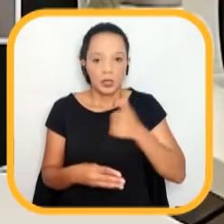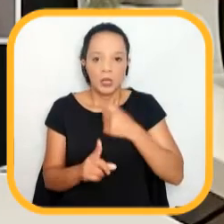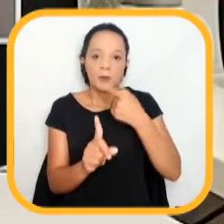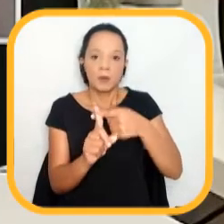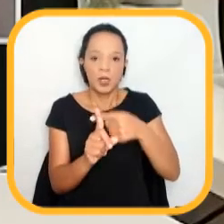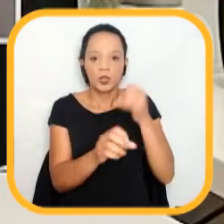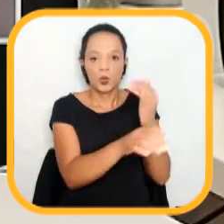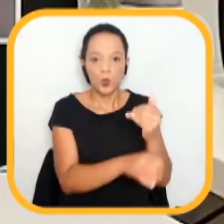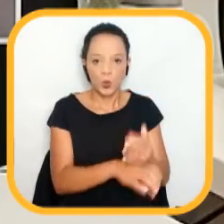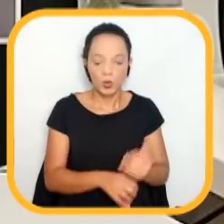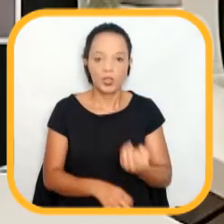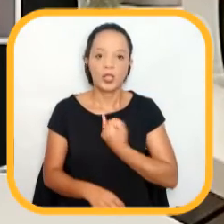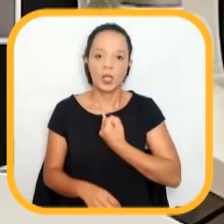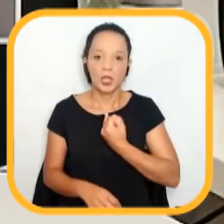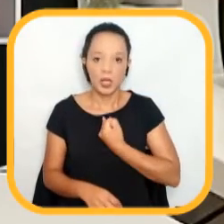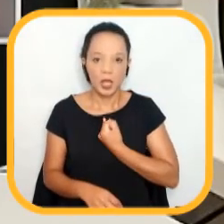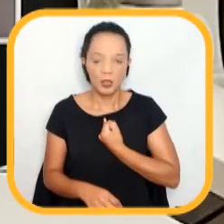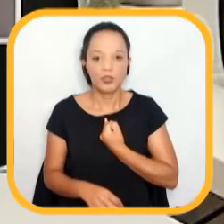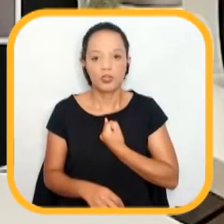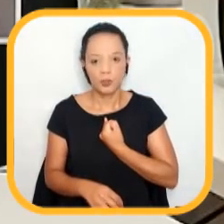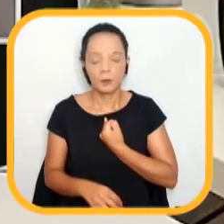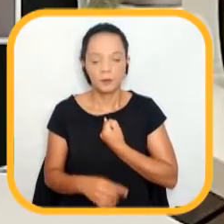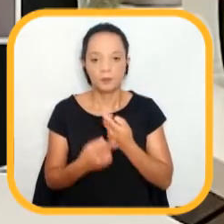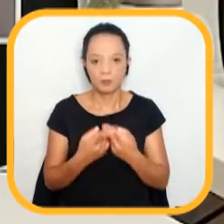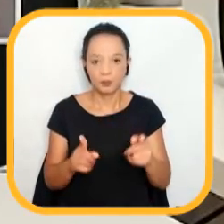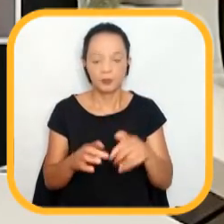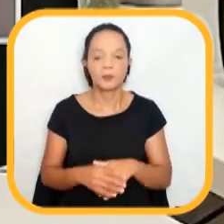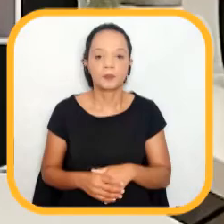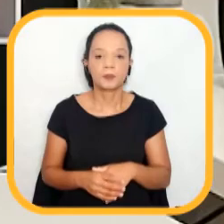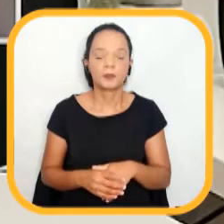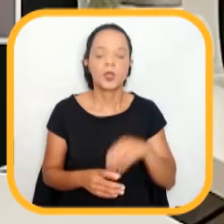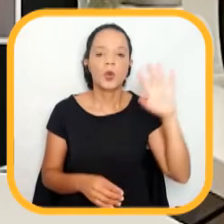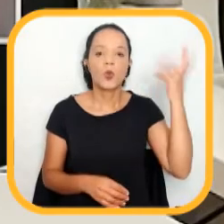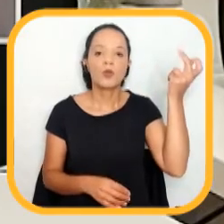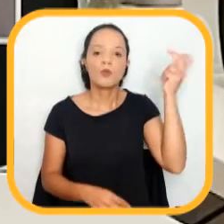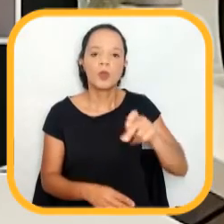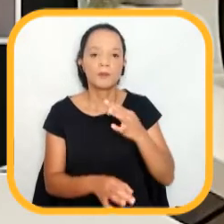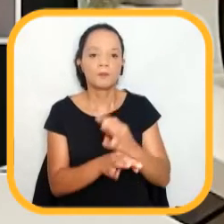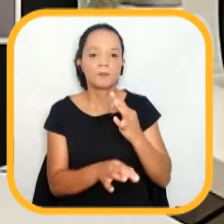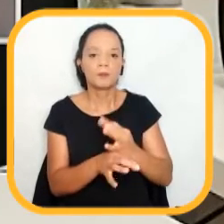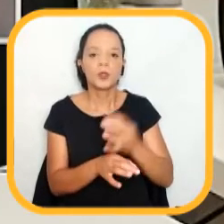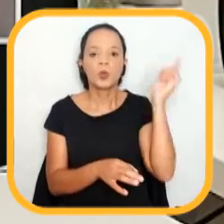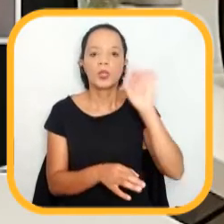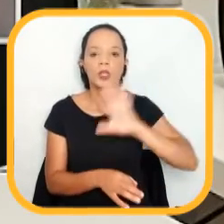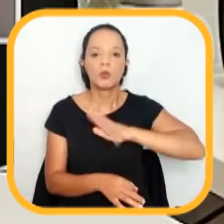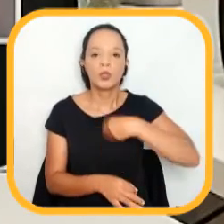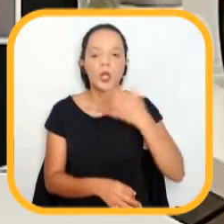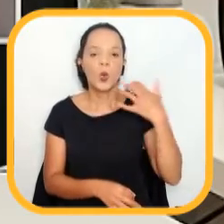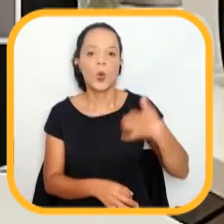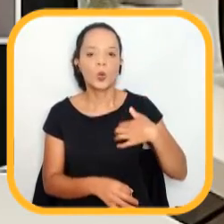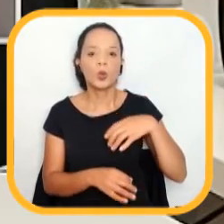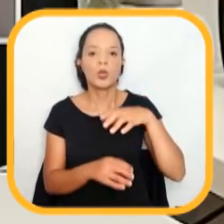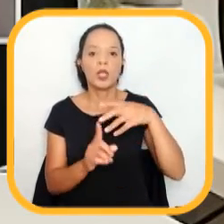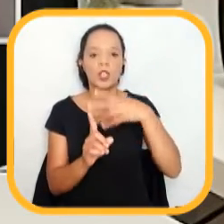mais representa todas as outras identidades não normativas. E quando é que se comemora o Dia Mundial